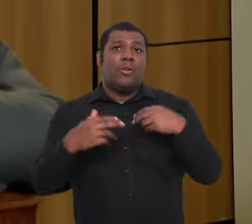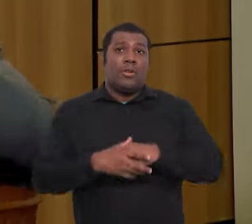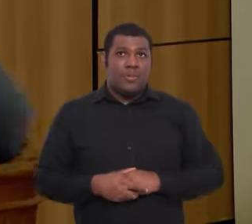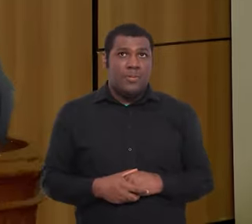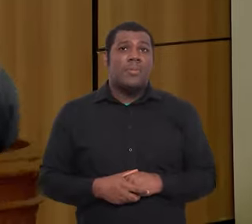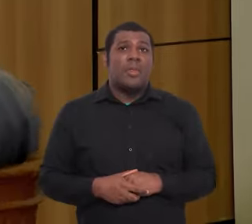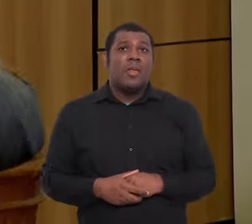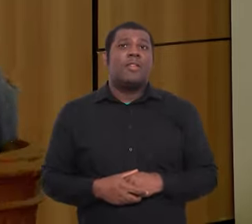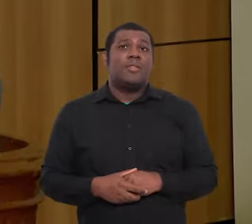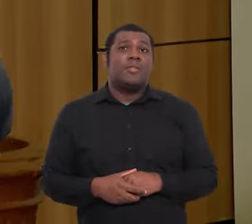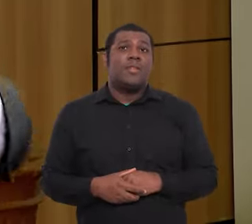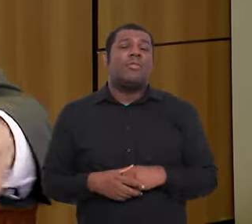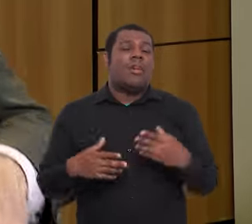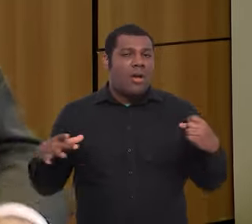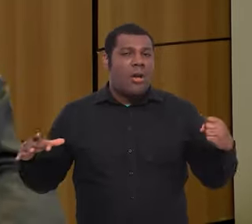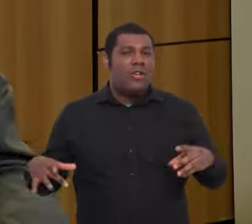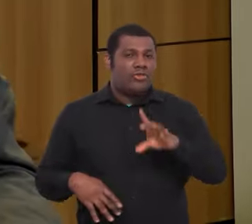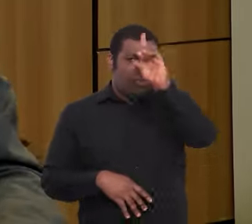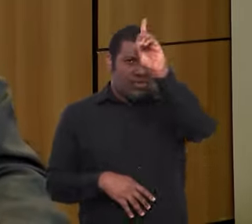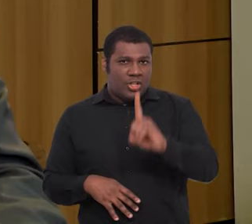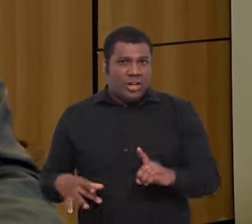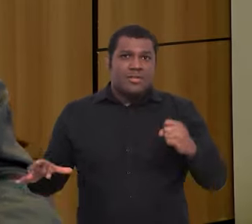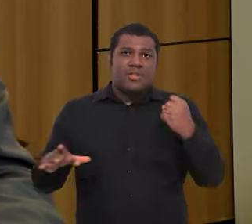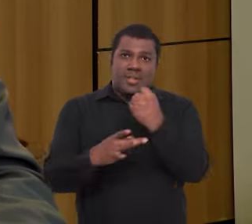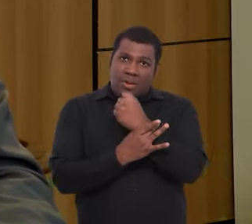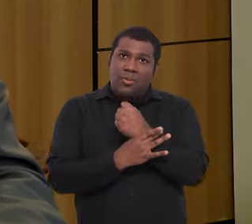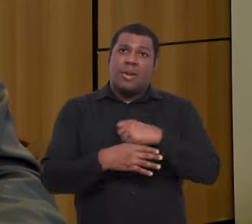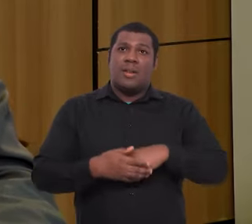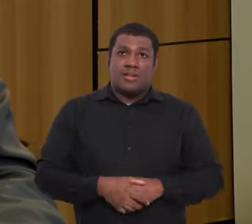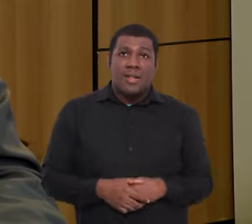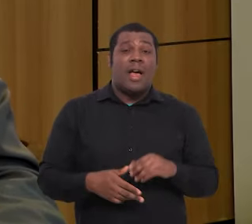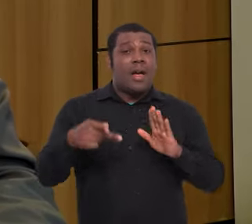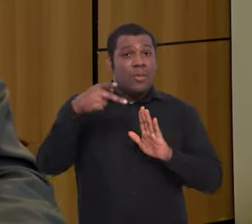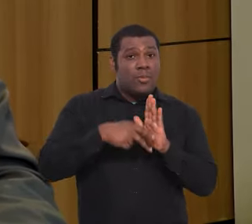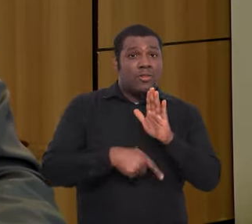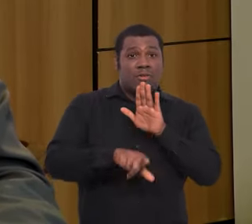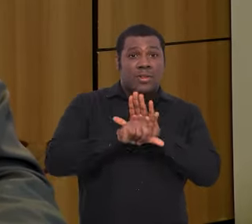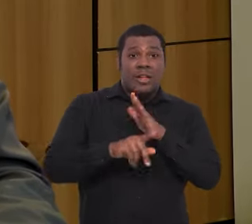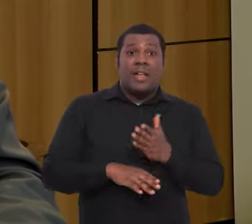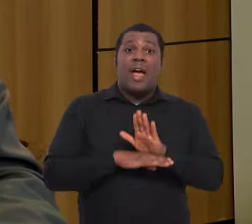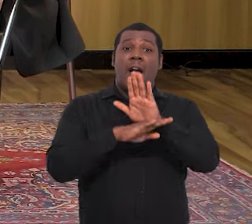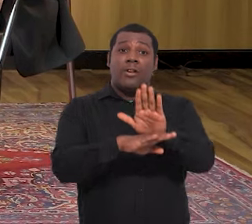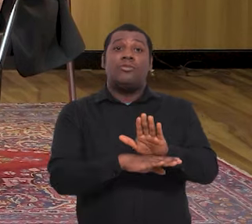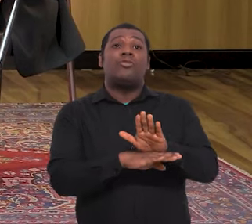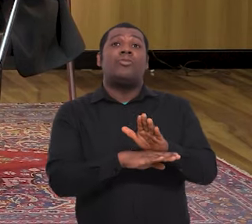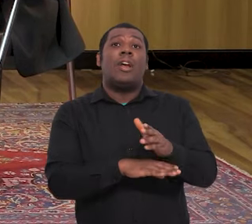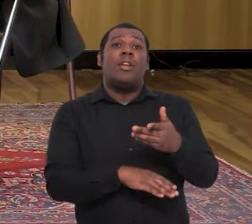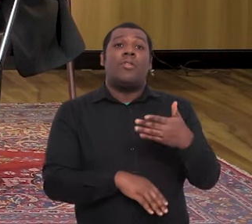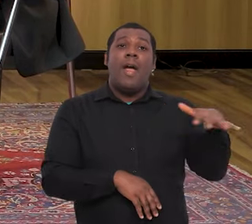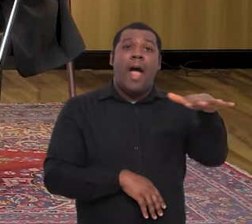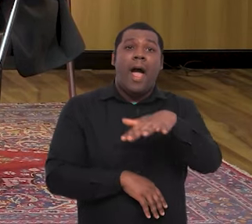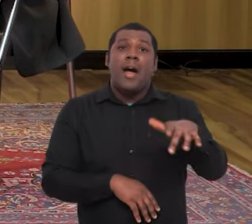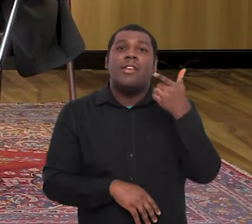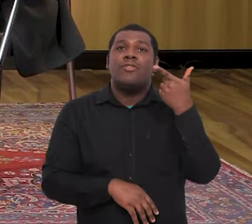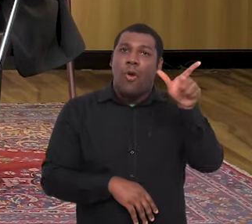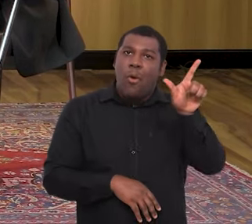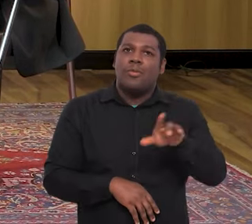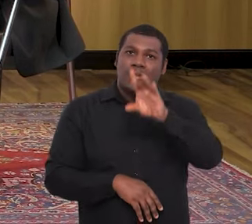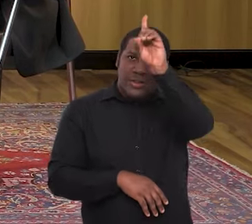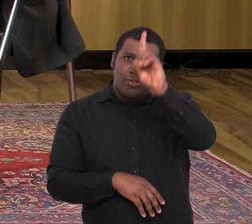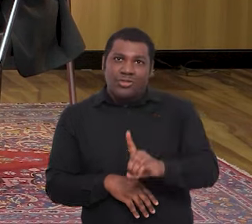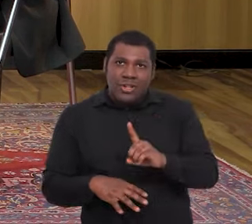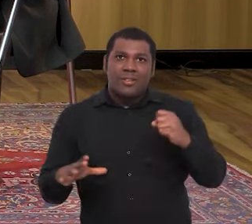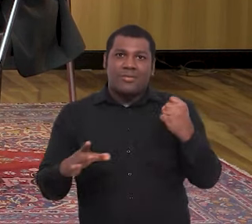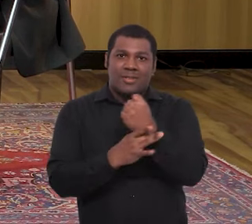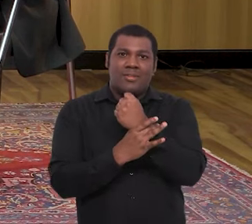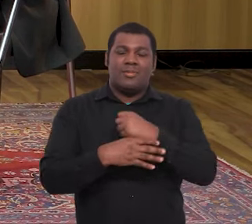certo seguramente ele vai ele vai influenciar que outros também possam ser realizados mundo do trabalho tá mudando